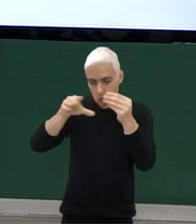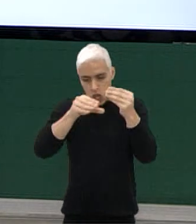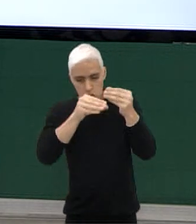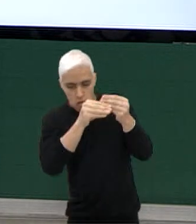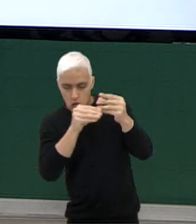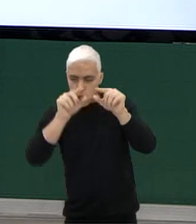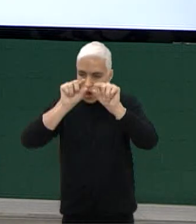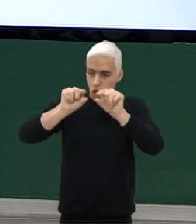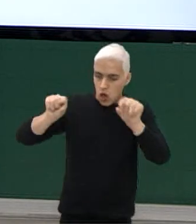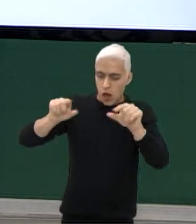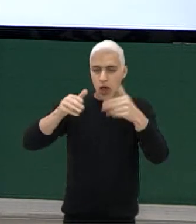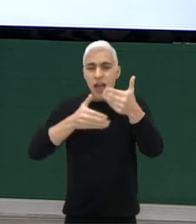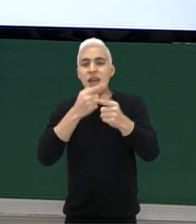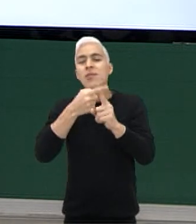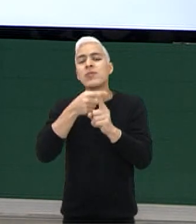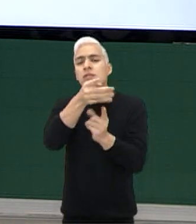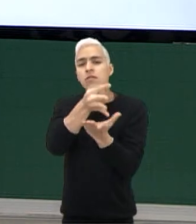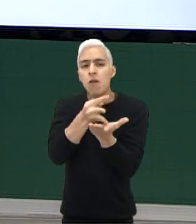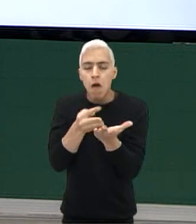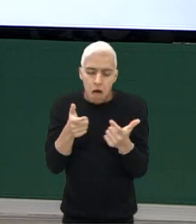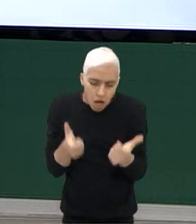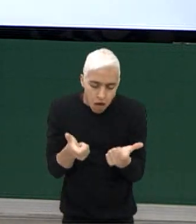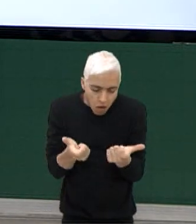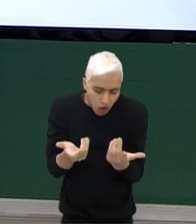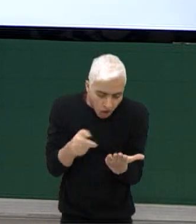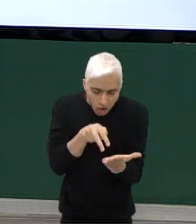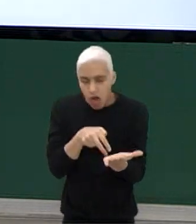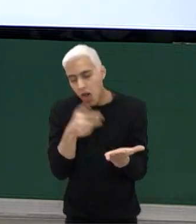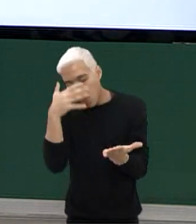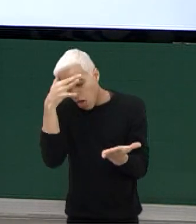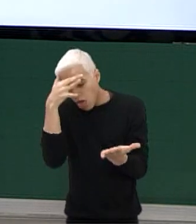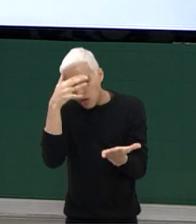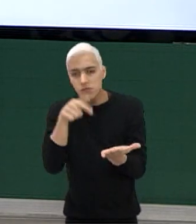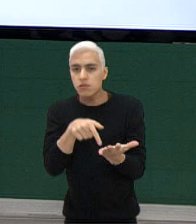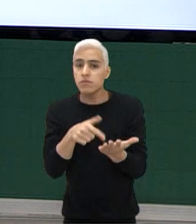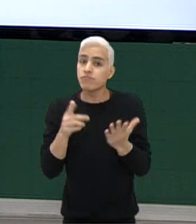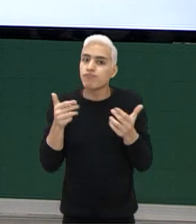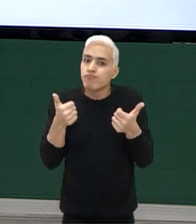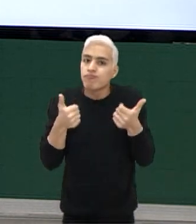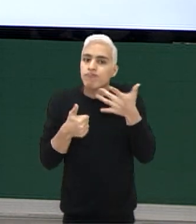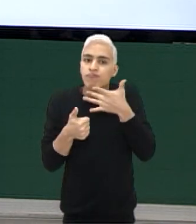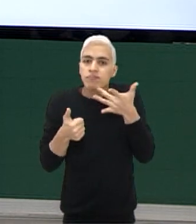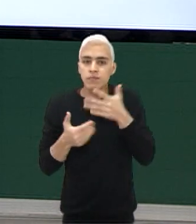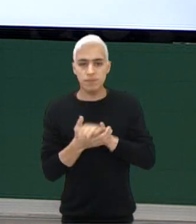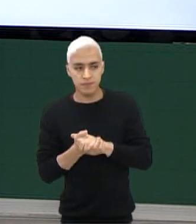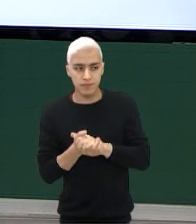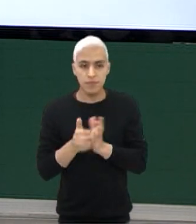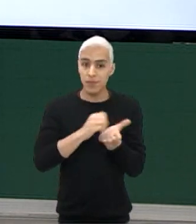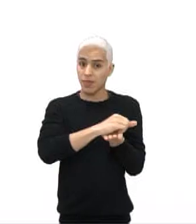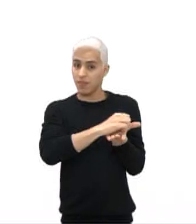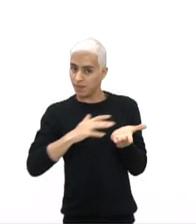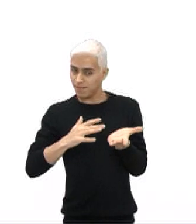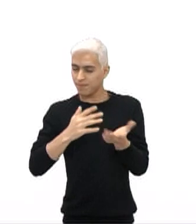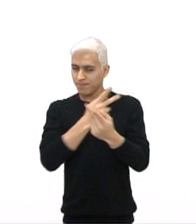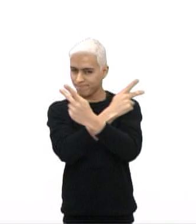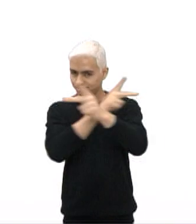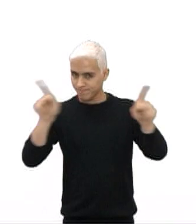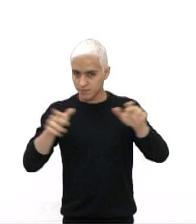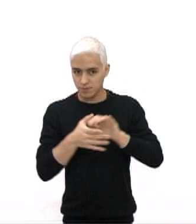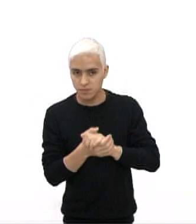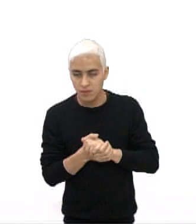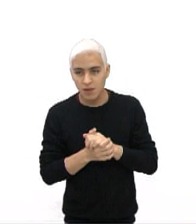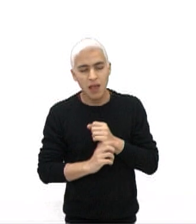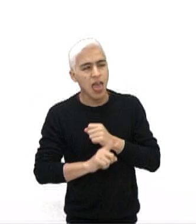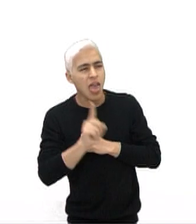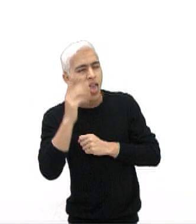texto não fique um pouco chato, certo? E uma atividade para vocês. Ela sempre soube que o